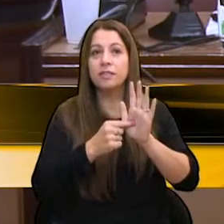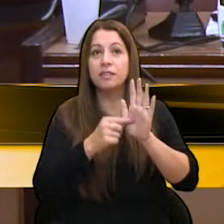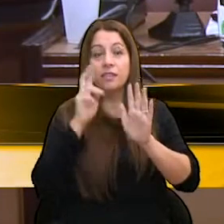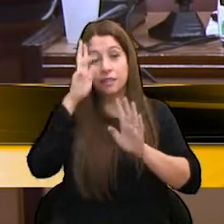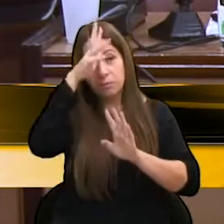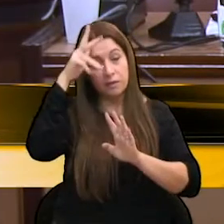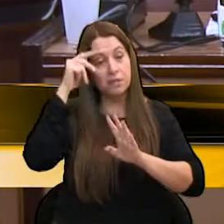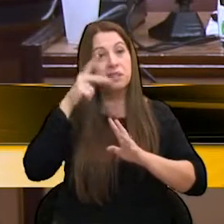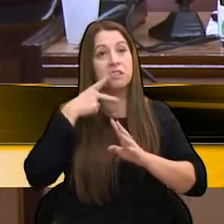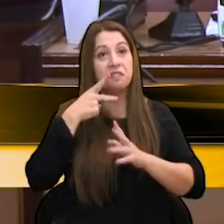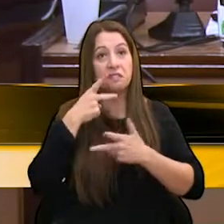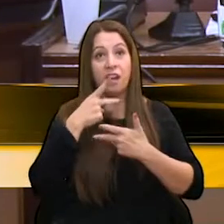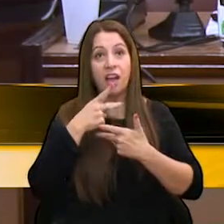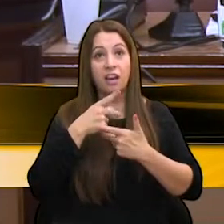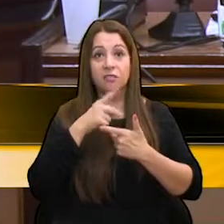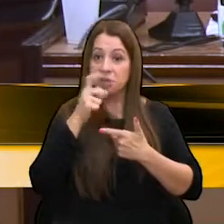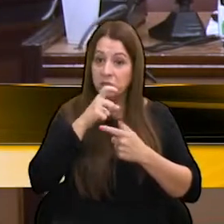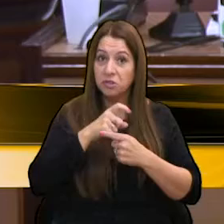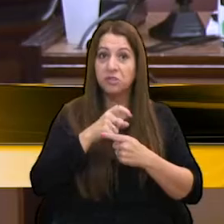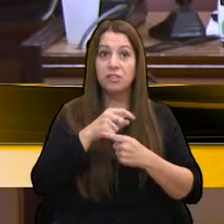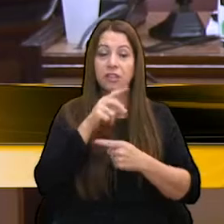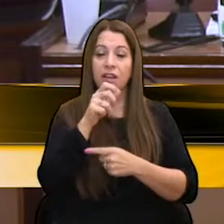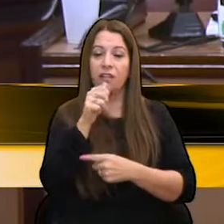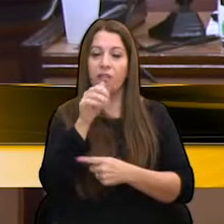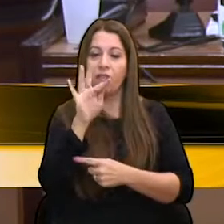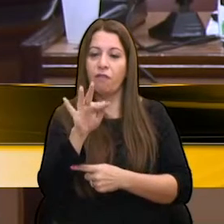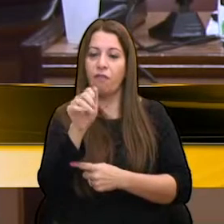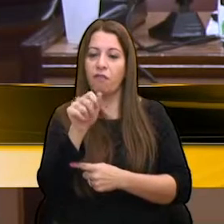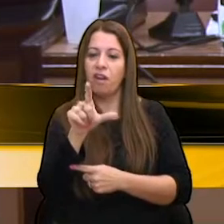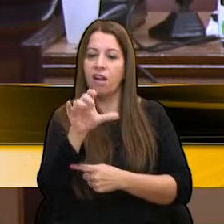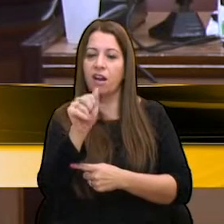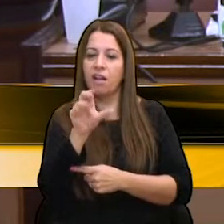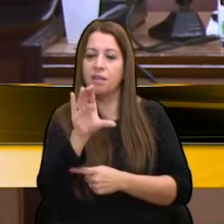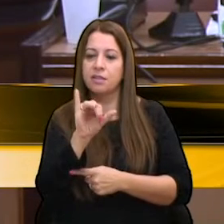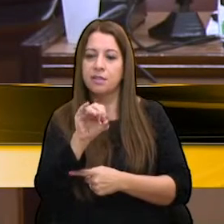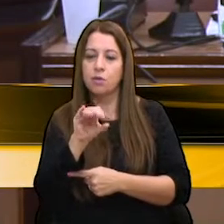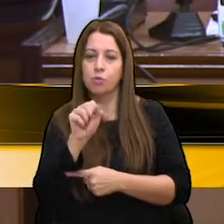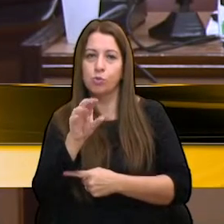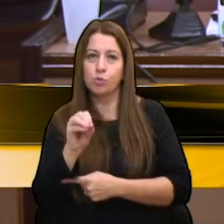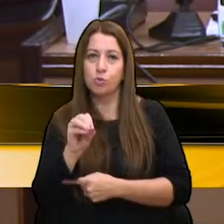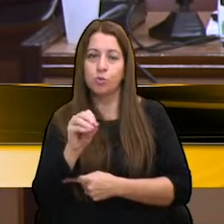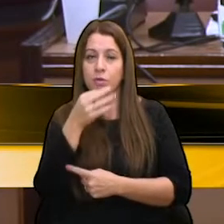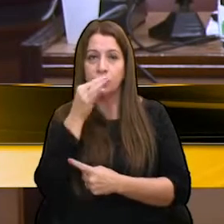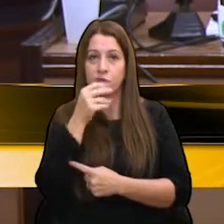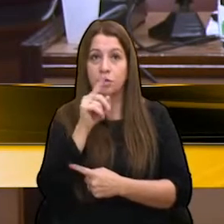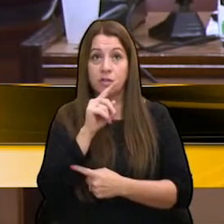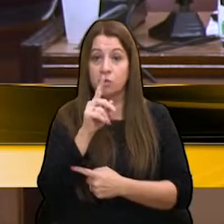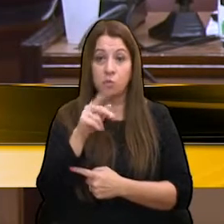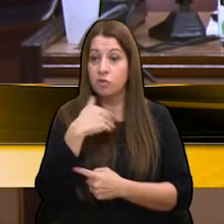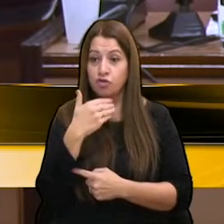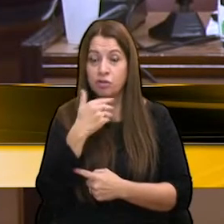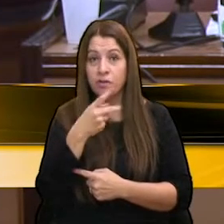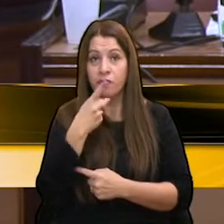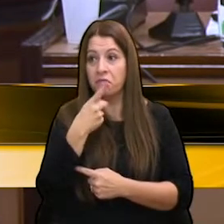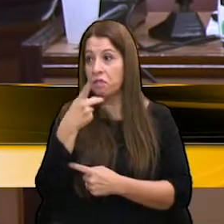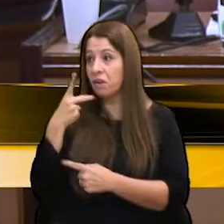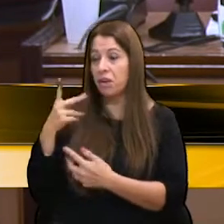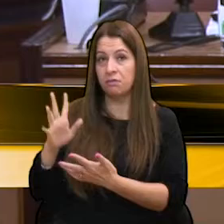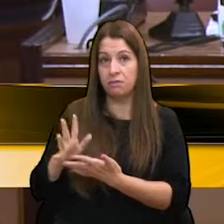falacioso. Falacioso e com o rótulo de falacioso. Aqui na nossa cidade de Caxias do Sul não cabe homens falaciosos, vereadora